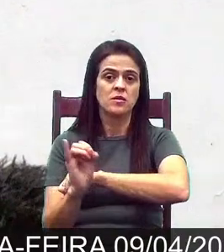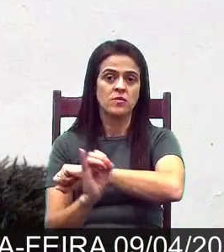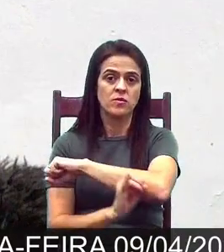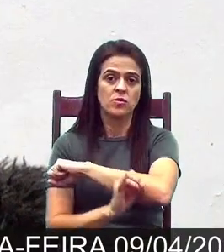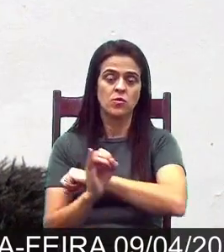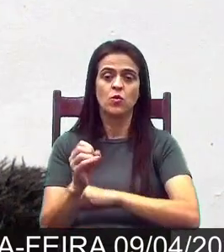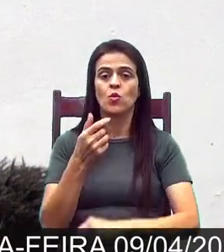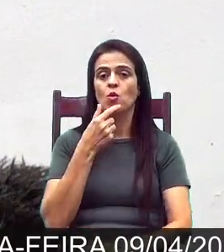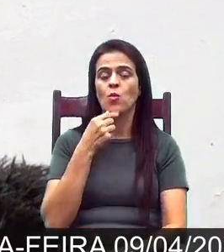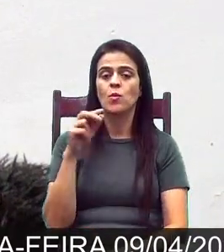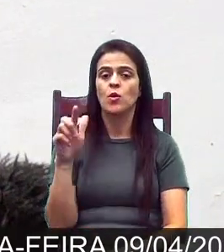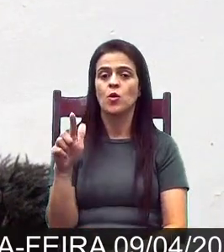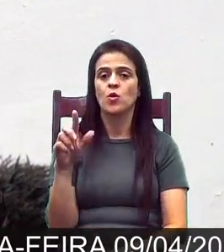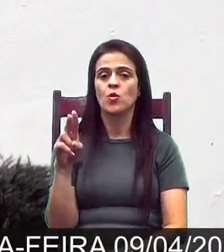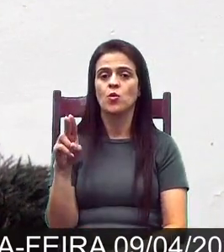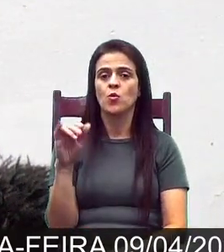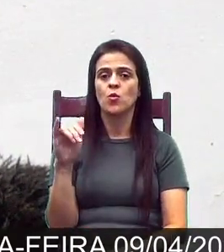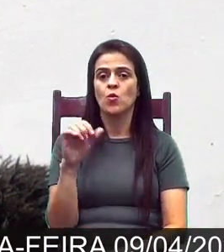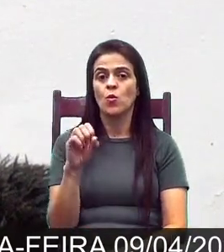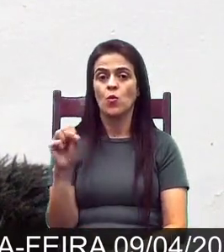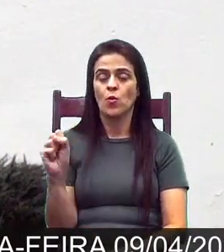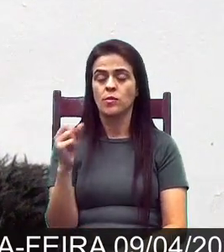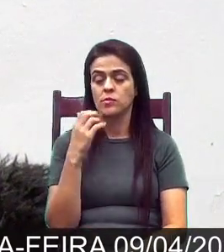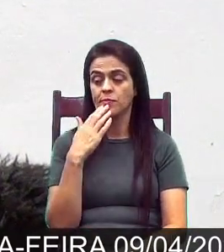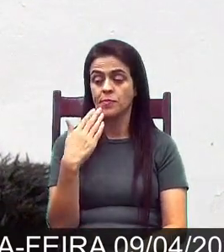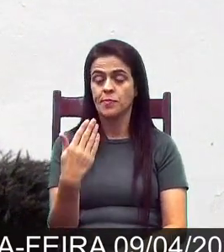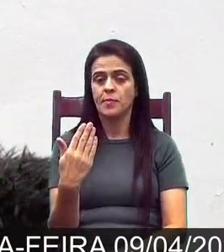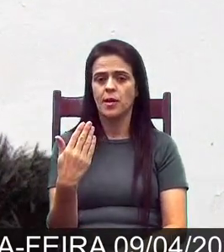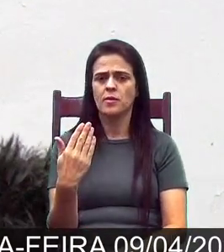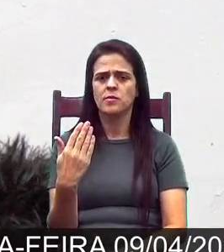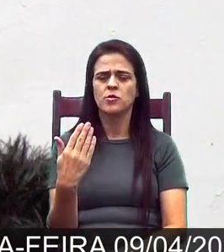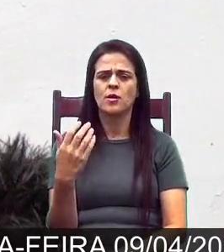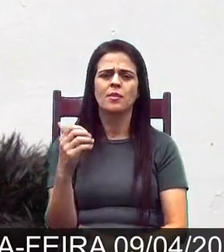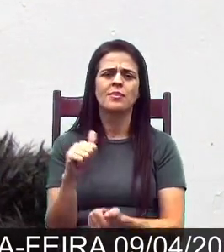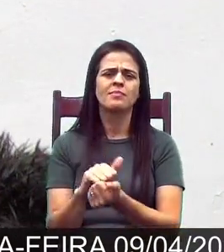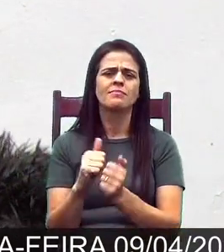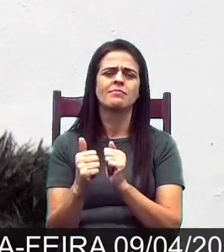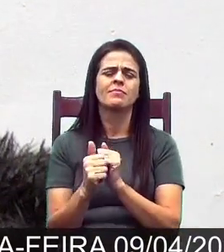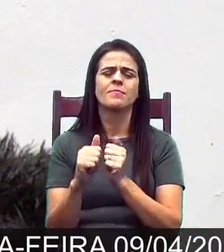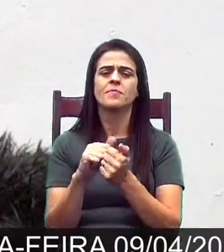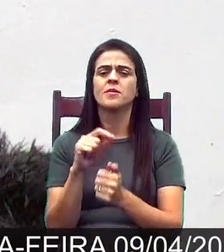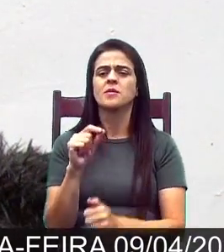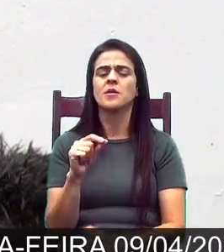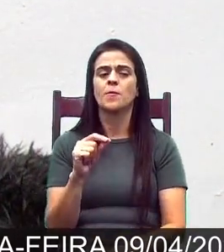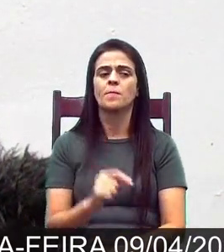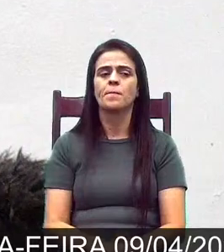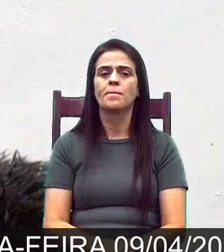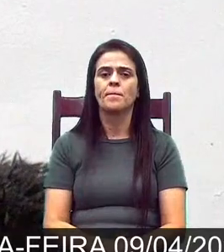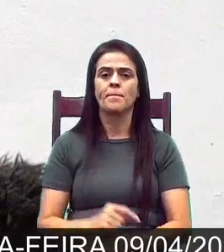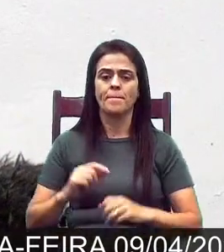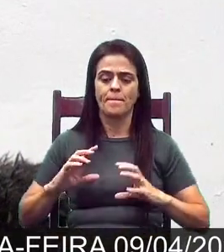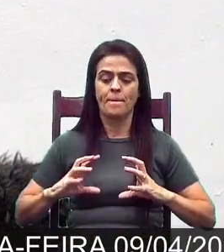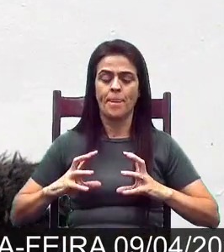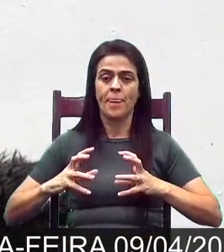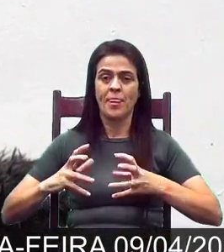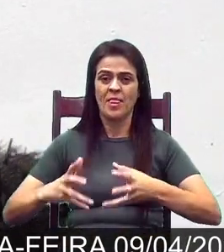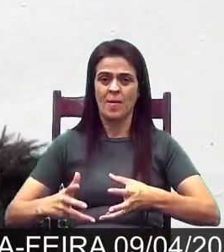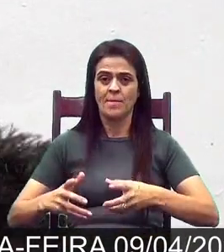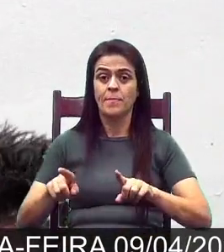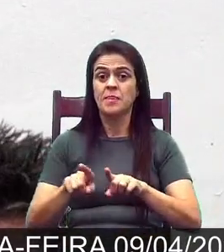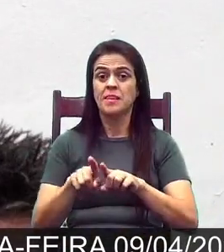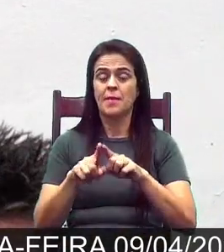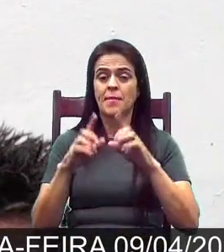Severo, solicitando medidas de intervenção no poder público municipal com relação ao patrulhamento e à